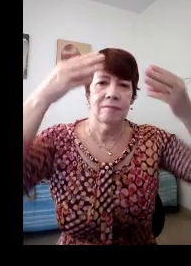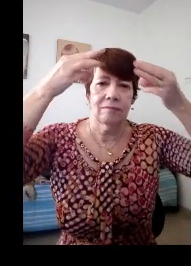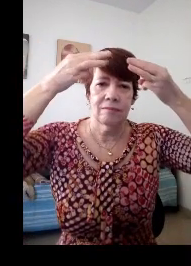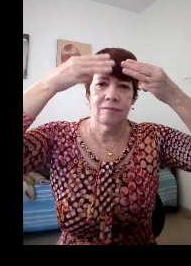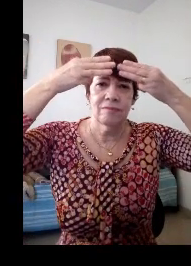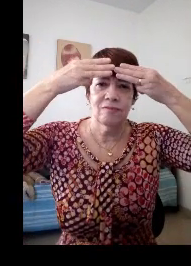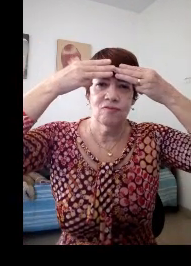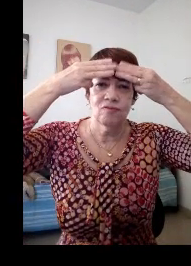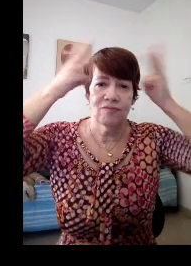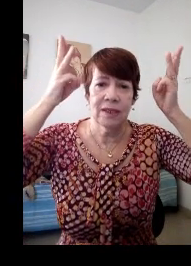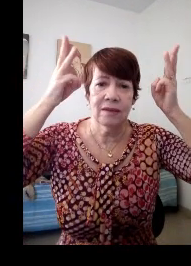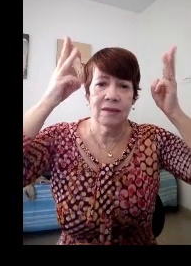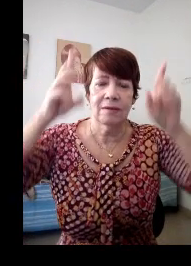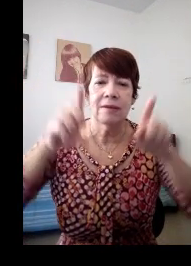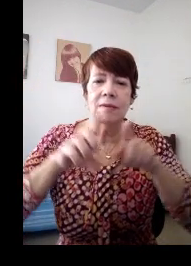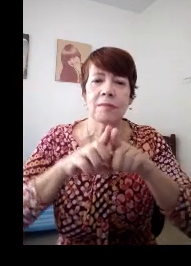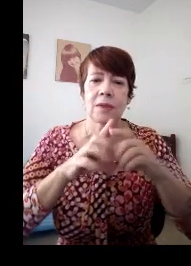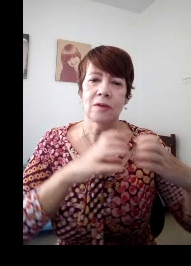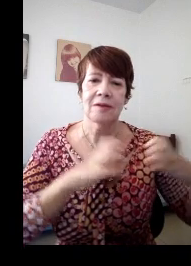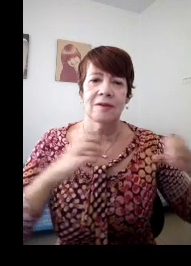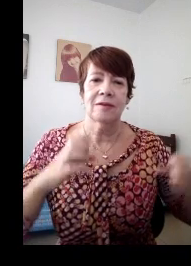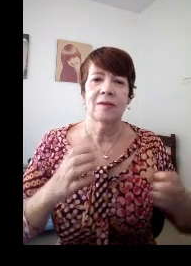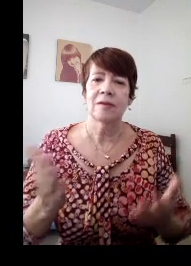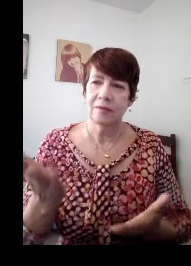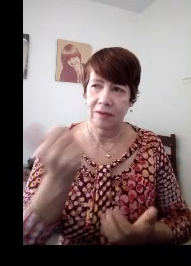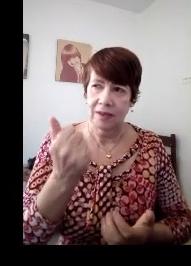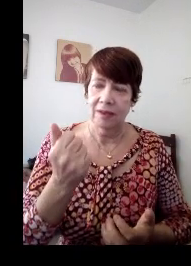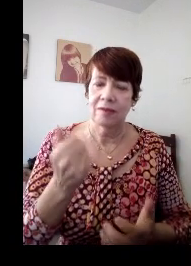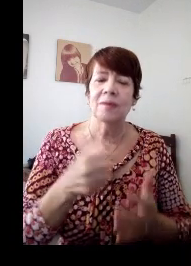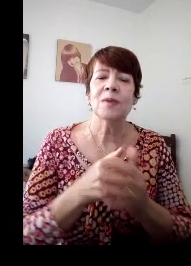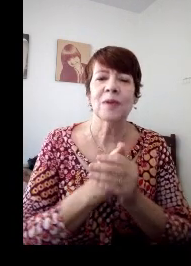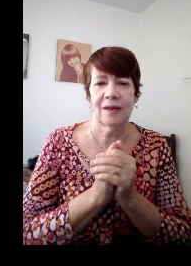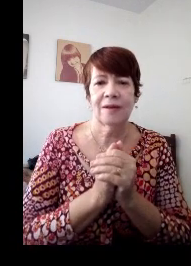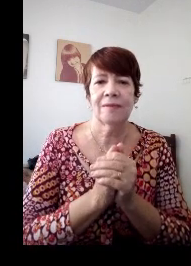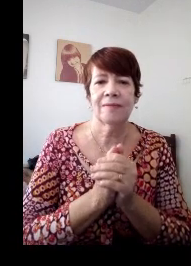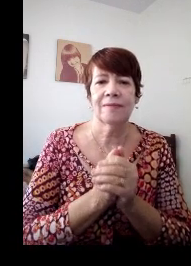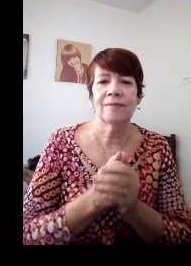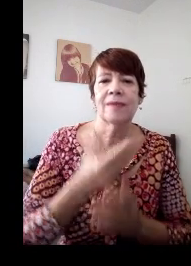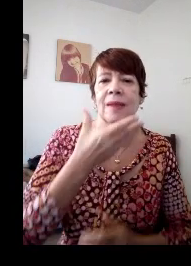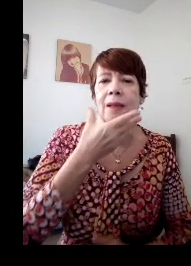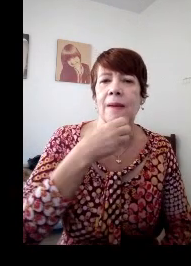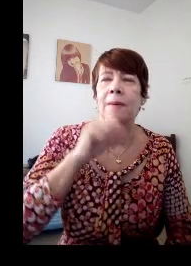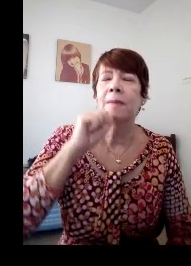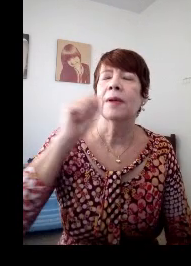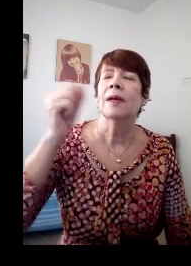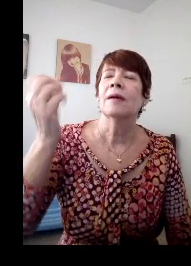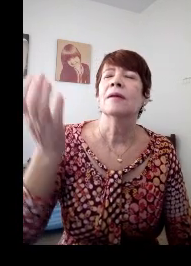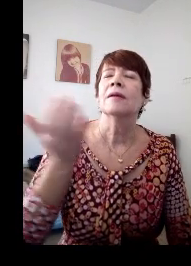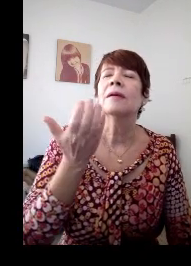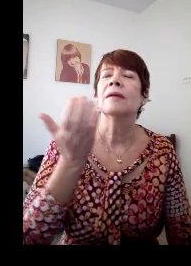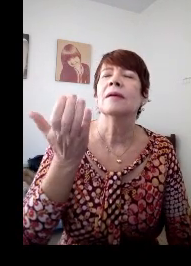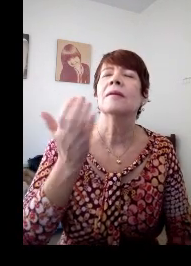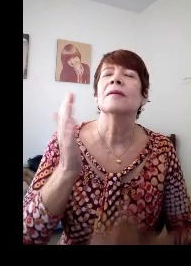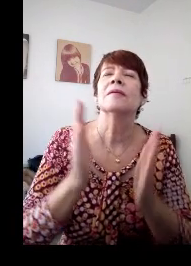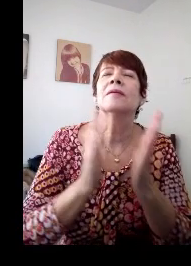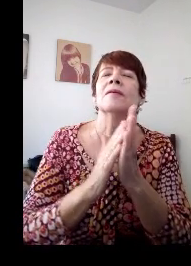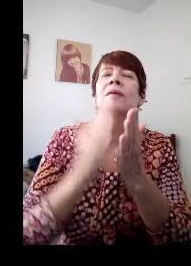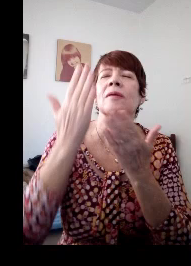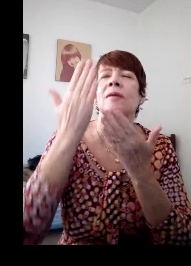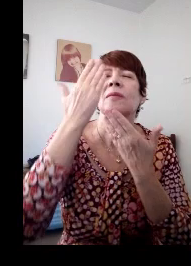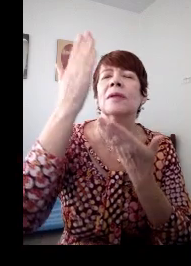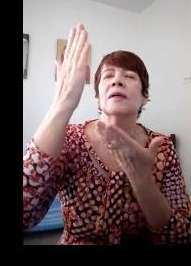abra as nossas mentes e abra o nosso coração. Vamos orar? Pai, nós queremos Te